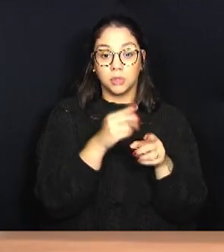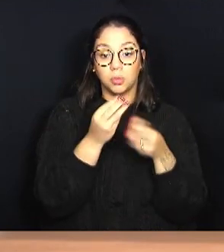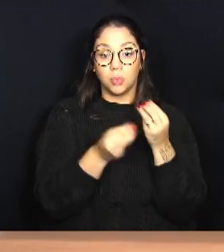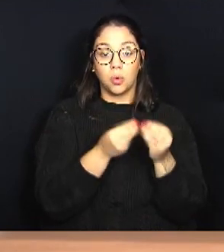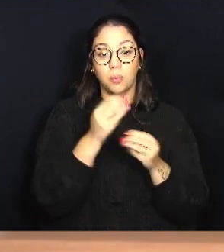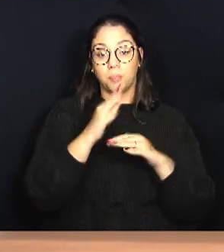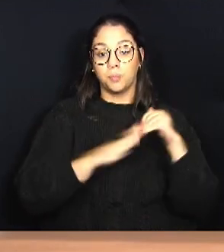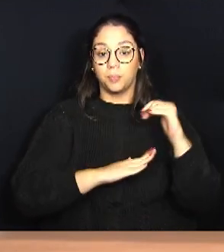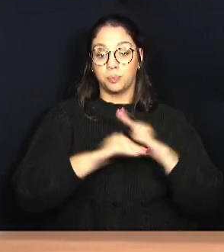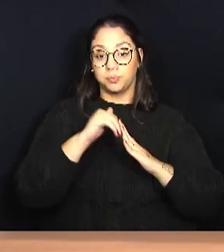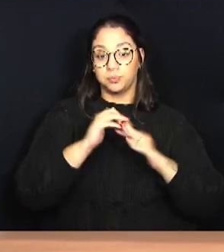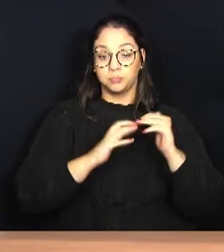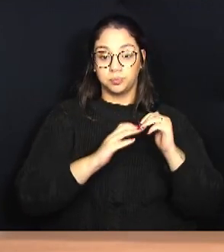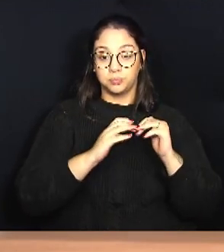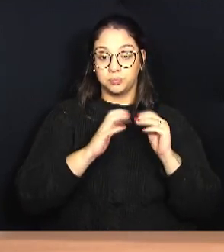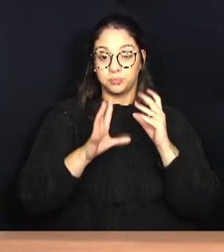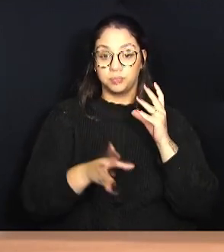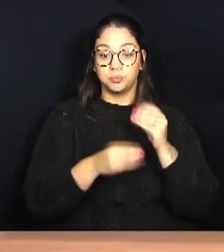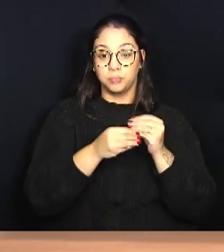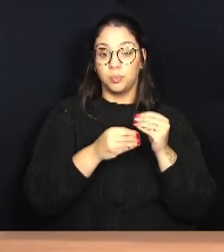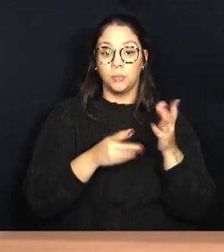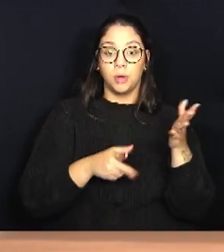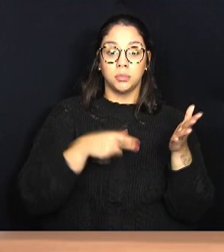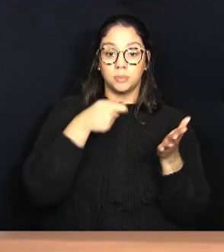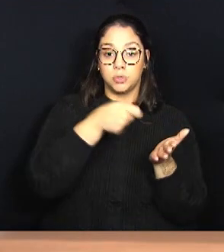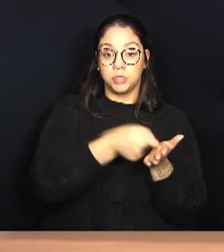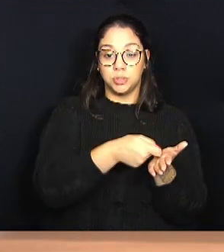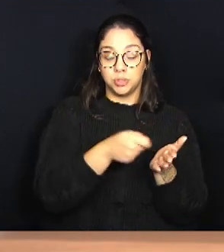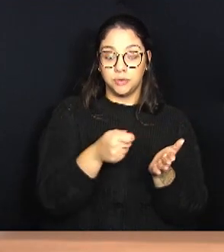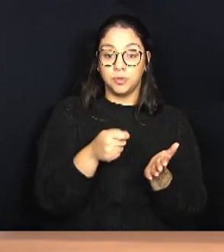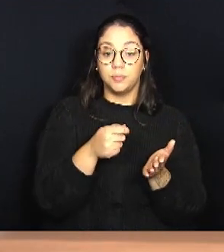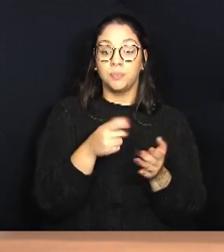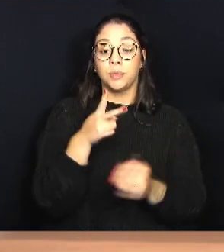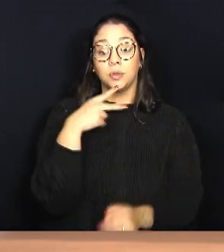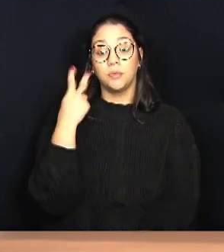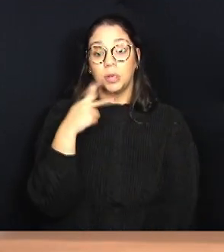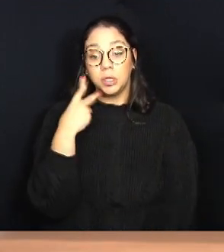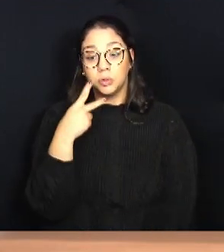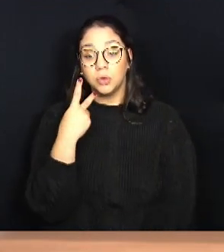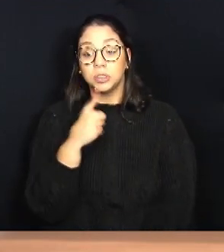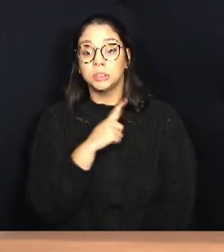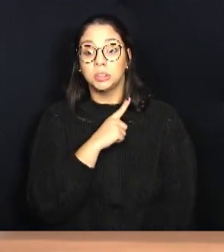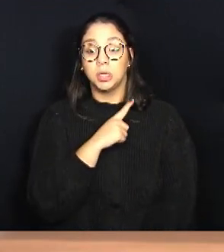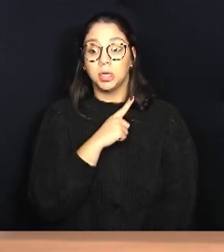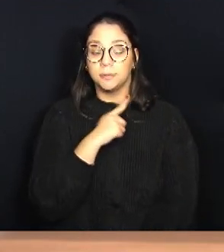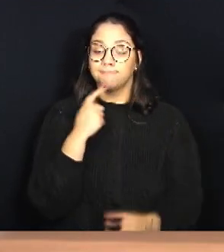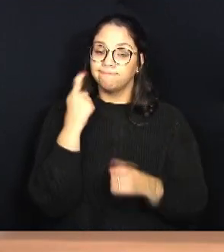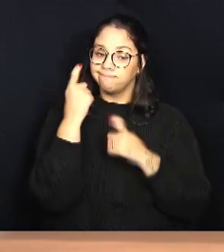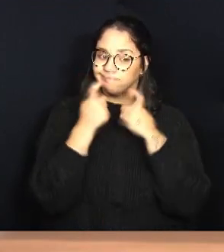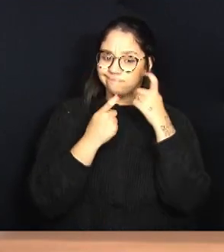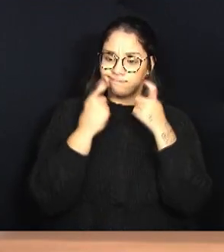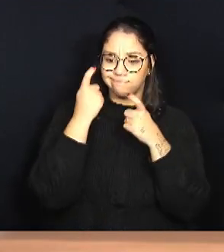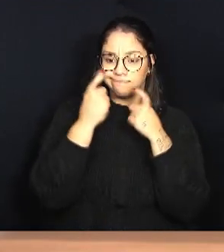execução das emendas impositivas. Os vereadores eles têm essa